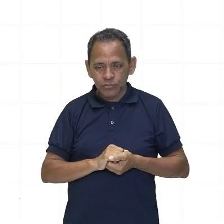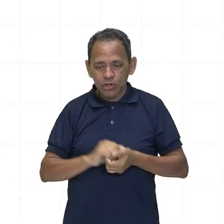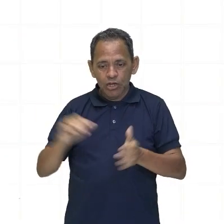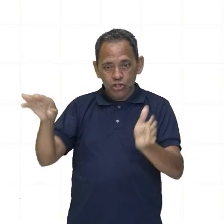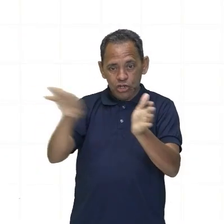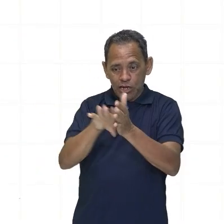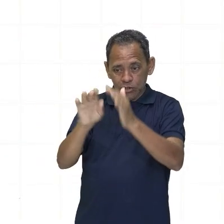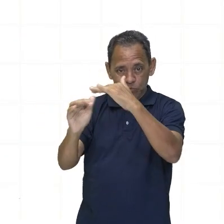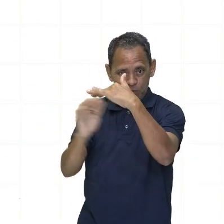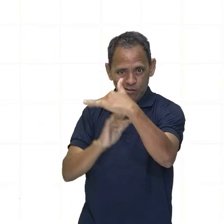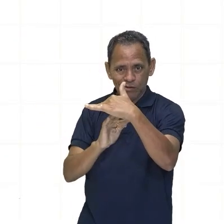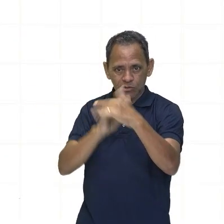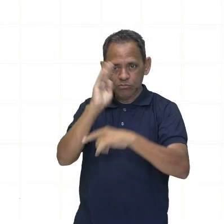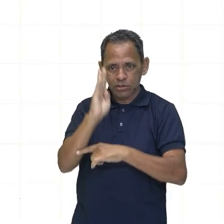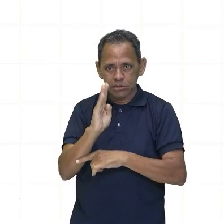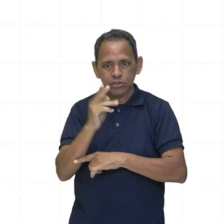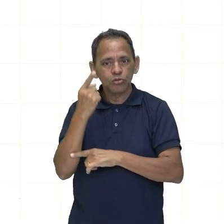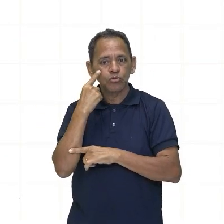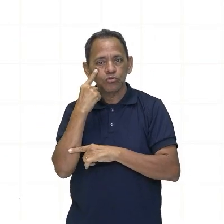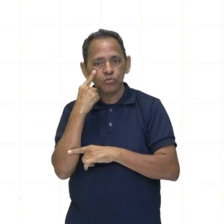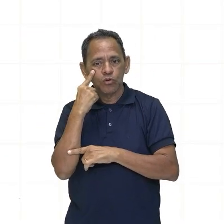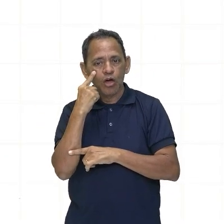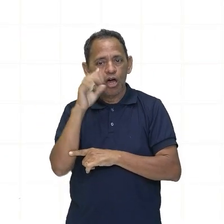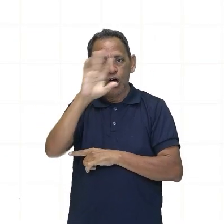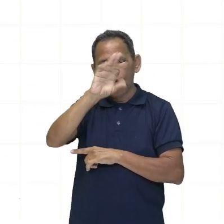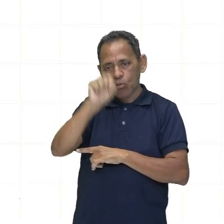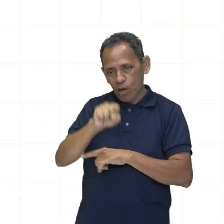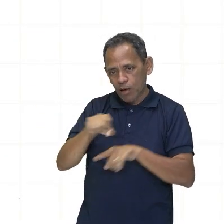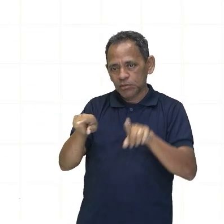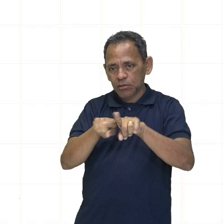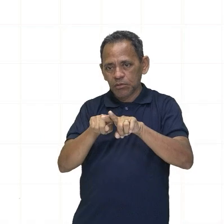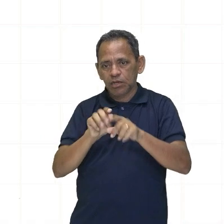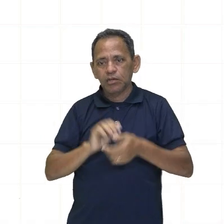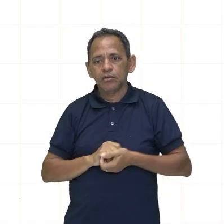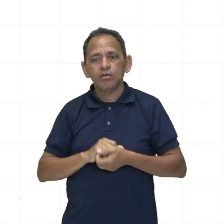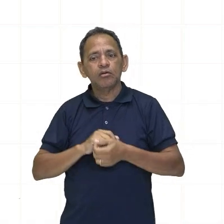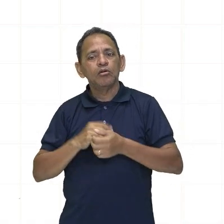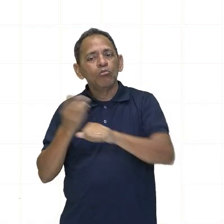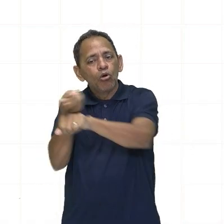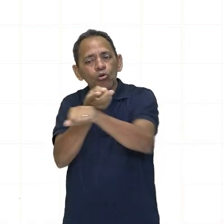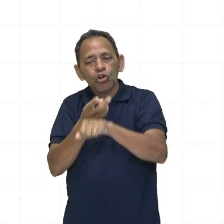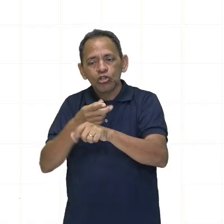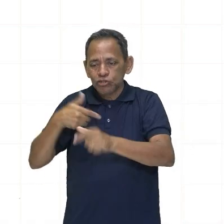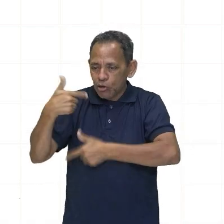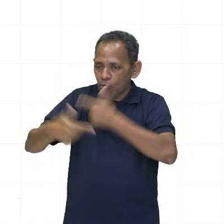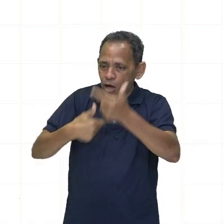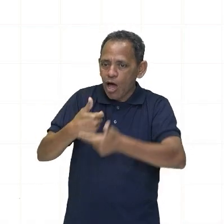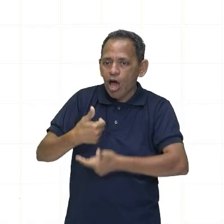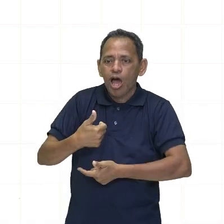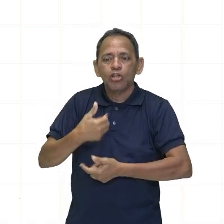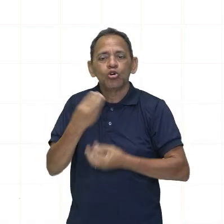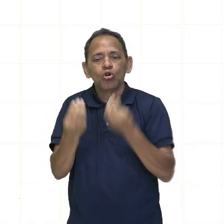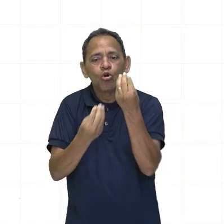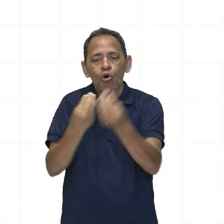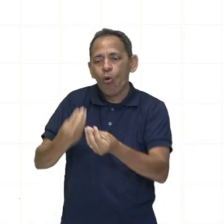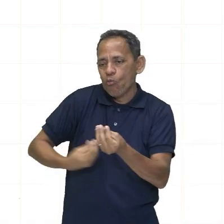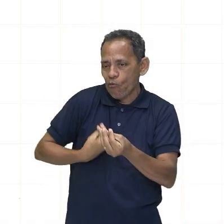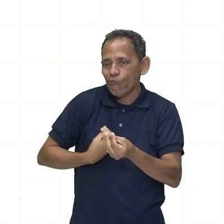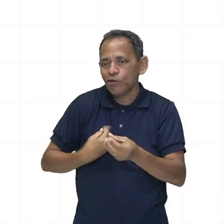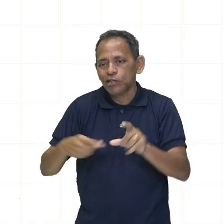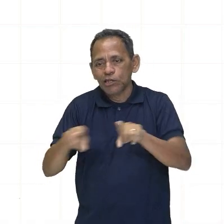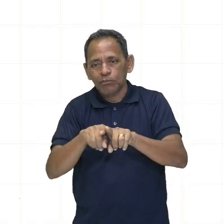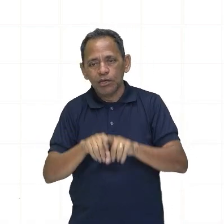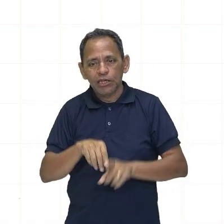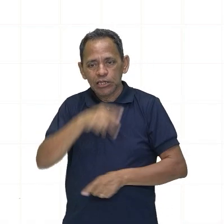né, como nós podemos observar aí no mapinha, principalmente em busca de trabalho, melhores condições de vida, né, outras pessoas que vinham ali